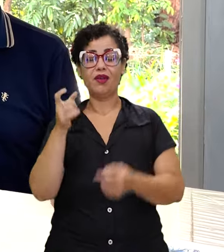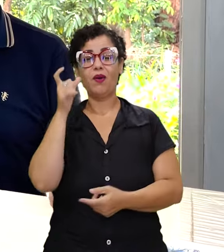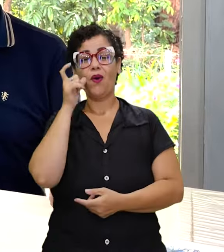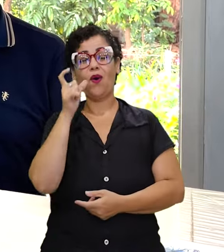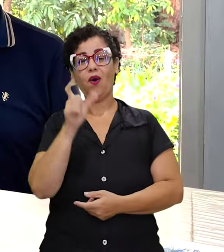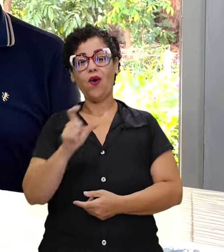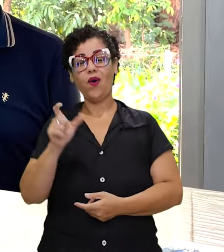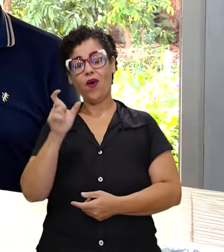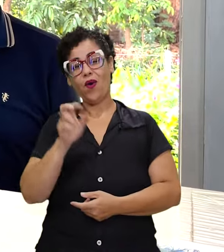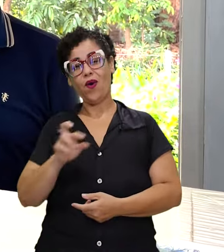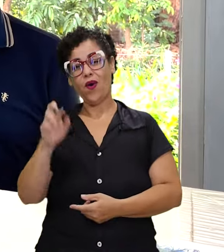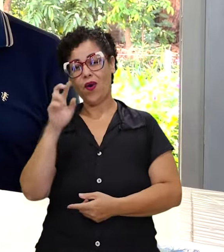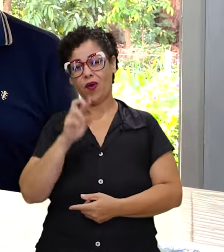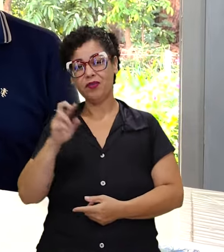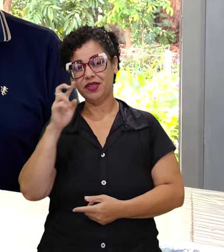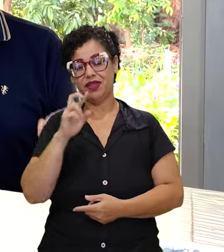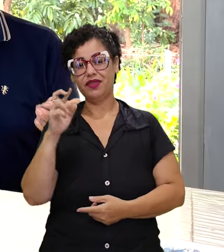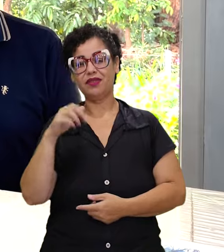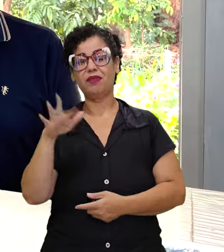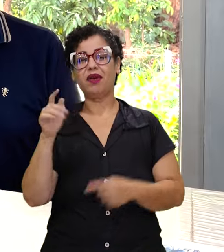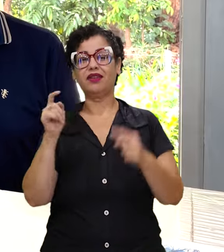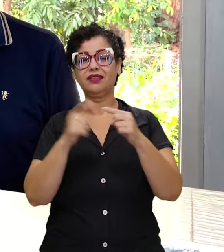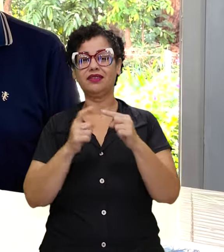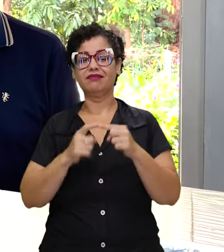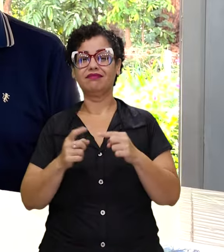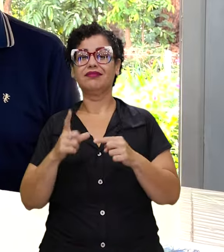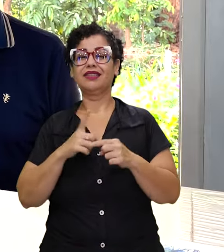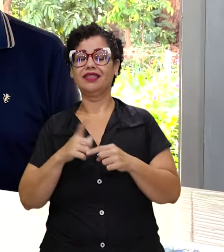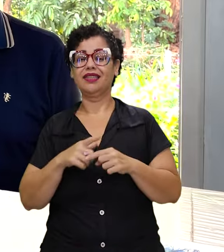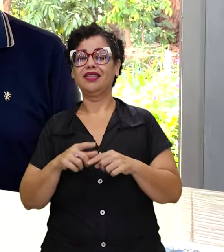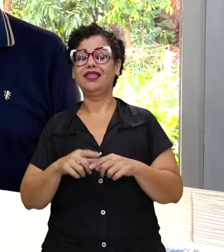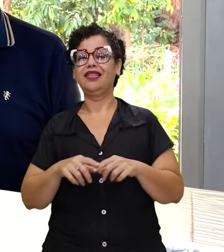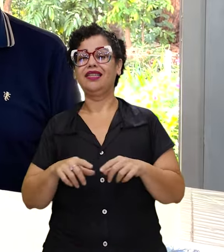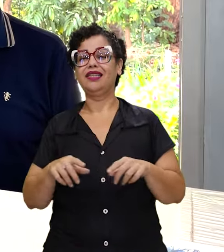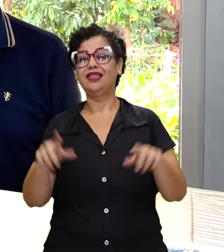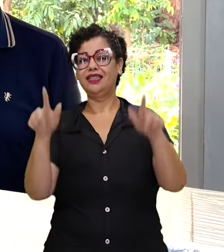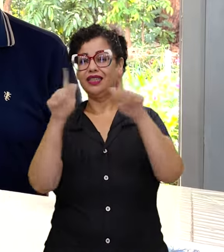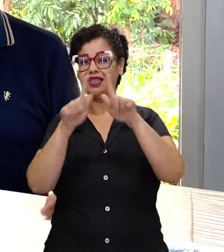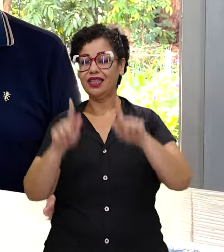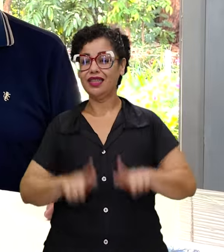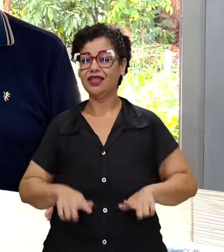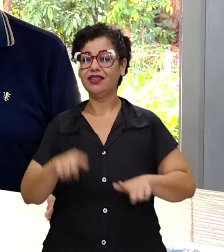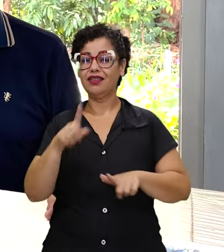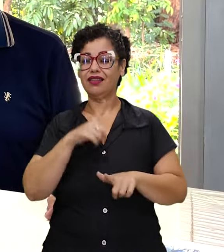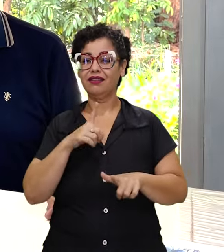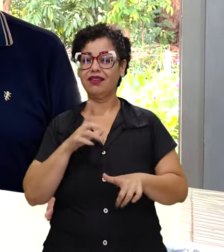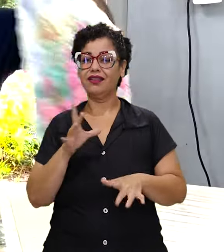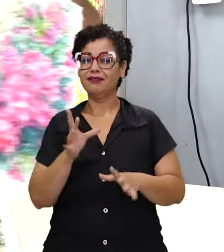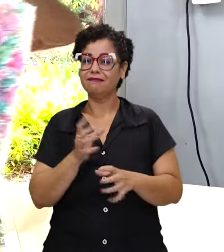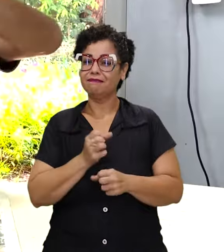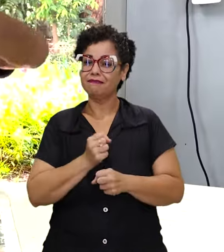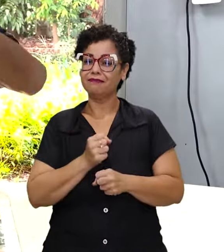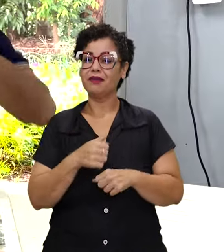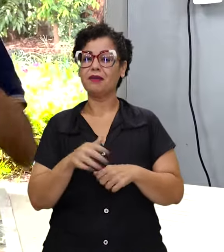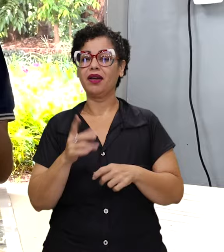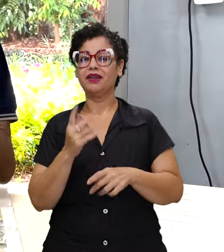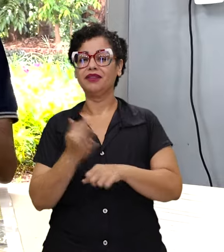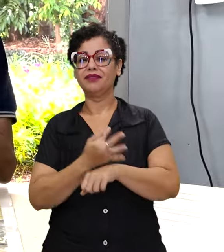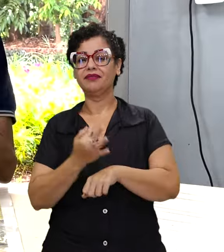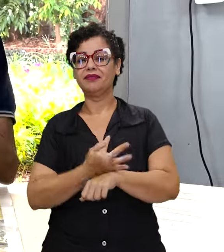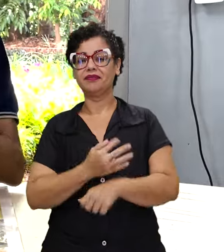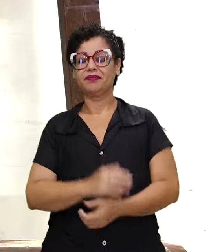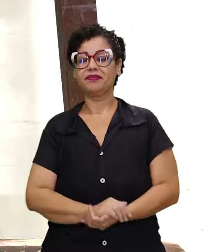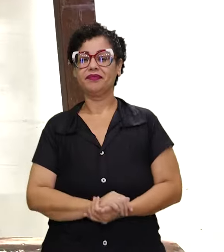observação mais precisa, onde que a gestualidade ela é mais contida. Aqui